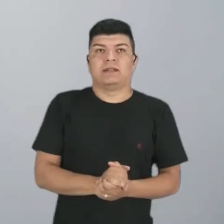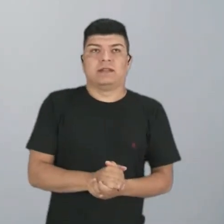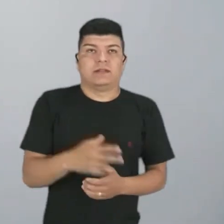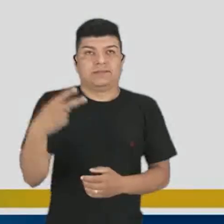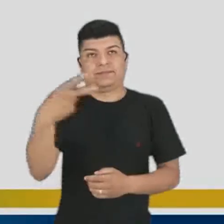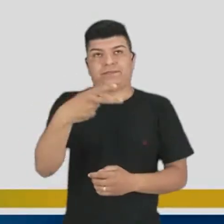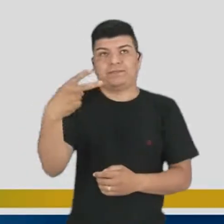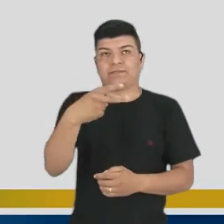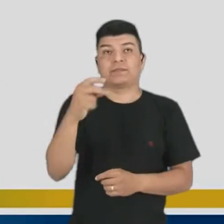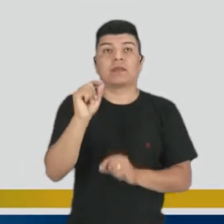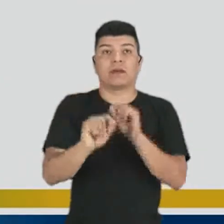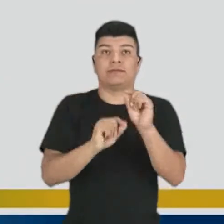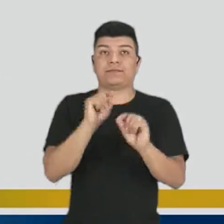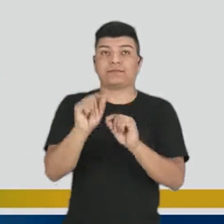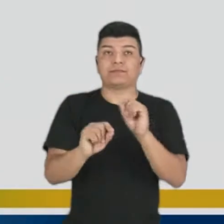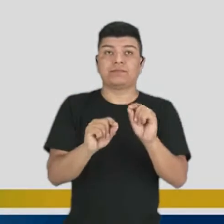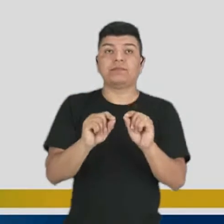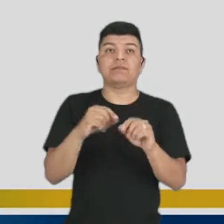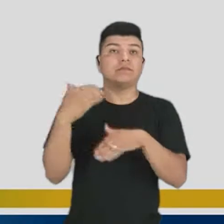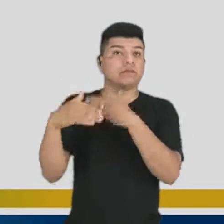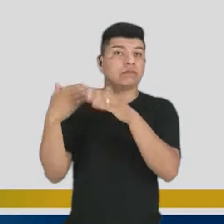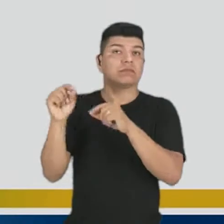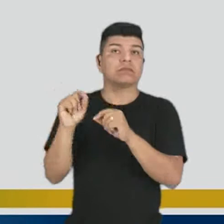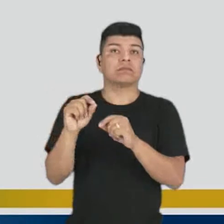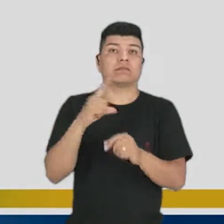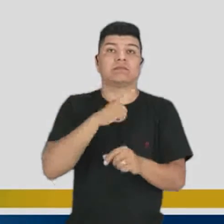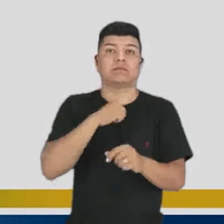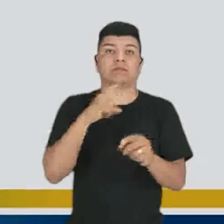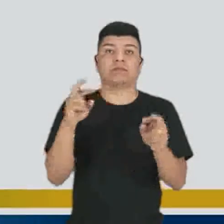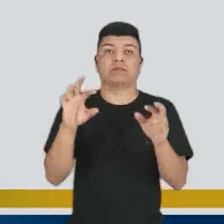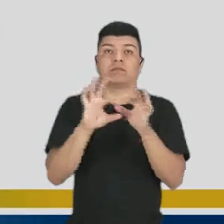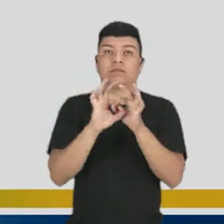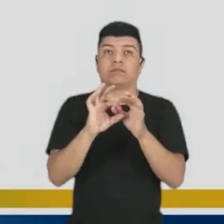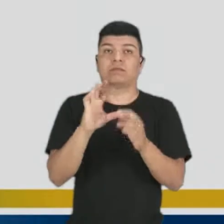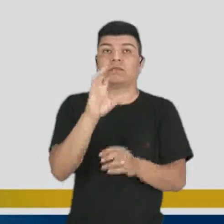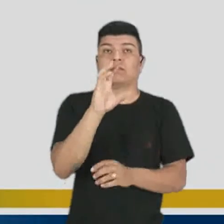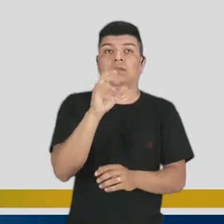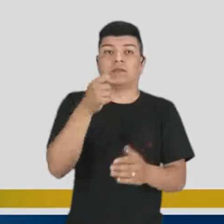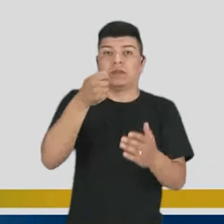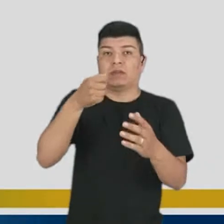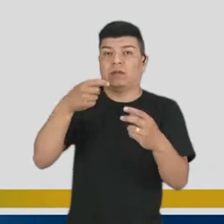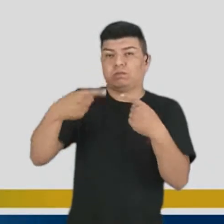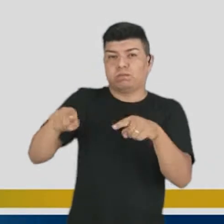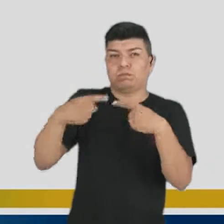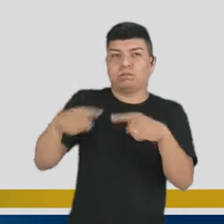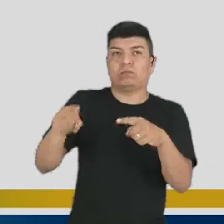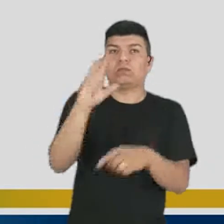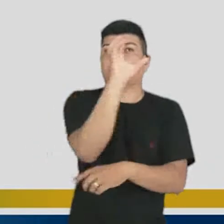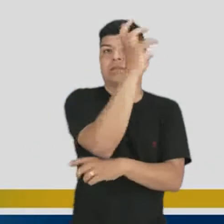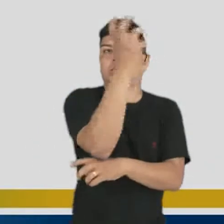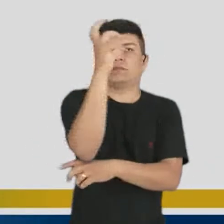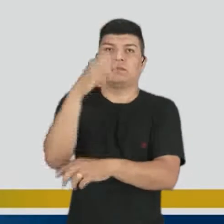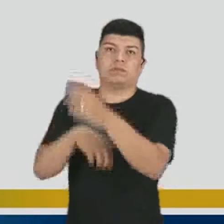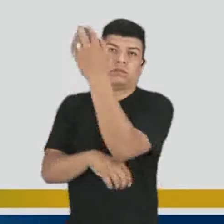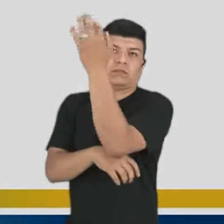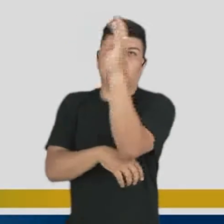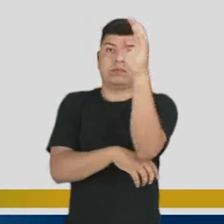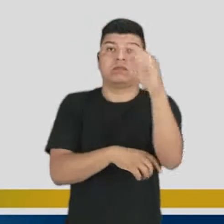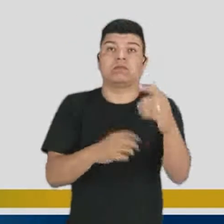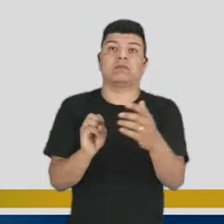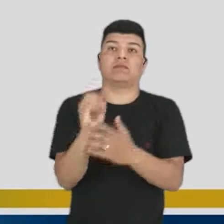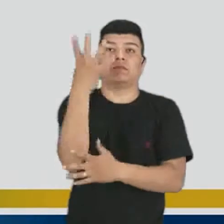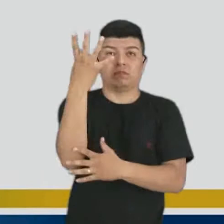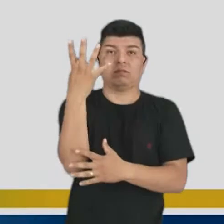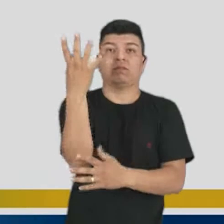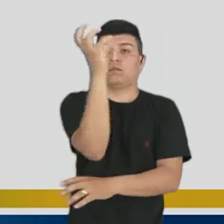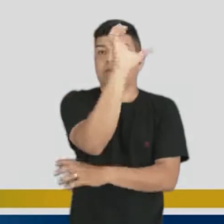Segunda parte do texto, ao desenvolvimento, diz assim, existe uma relação direta entre as agressões ao ambiente e aos cataclismos provocados